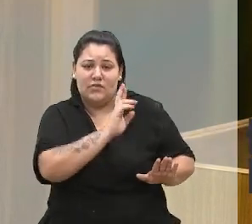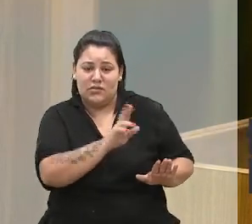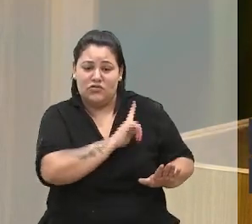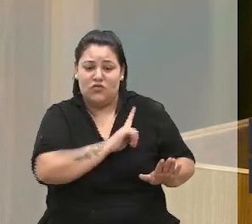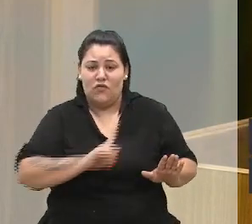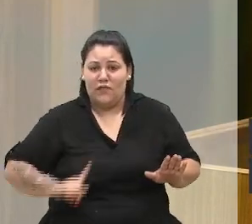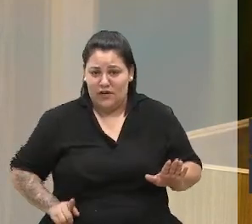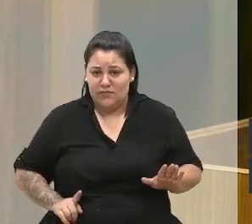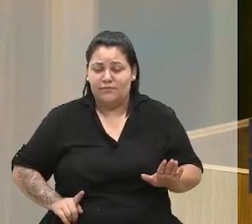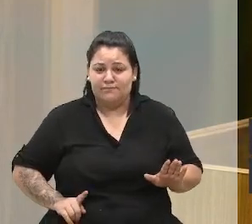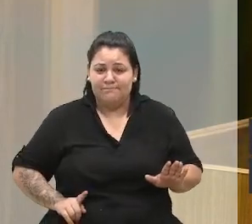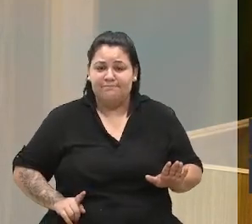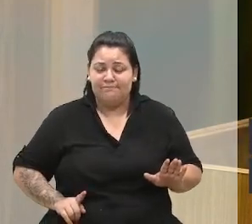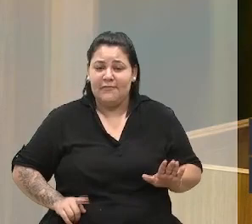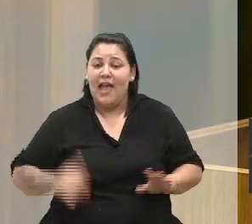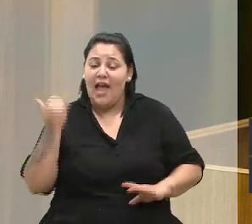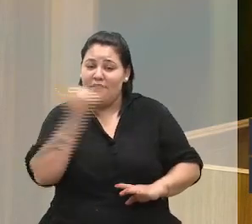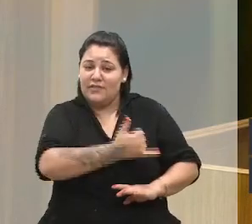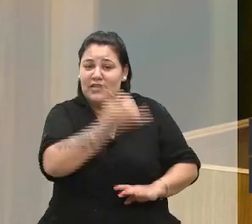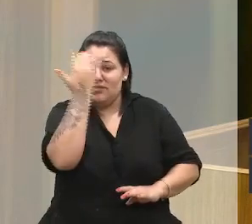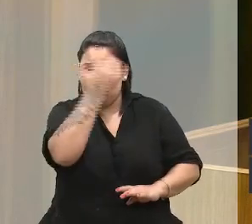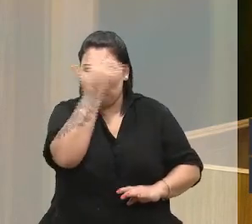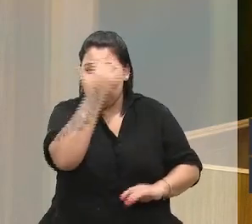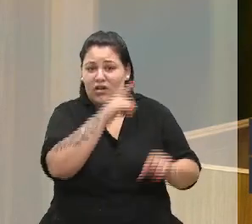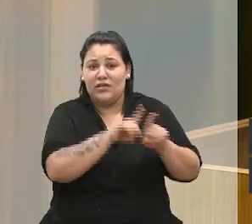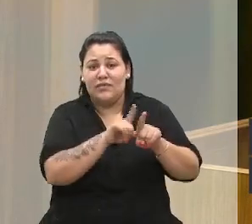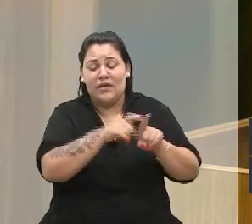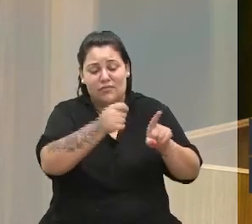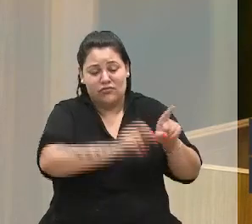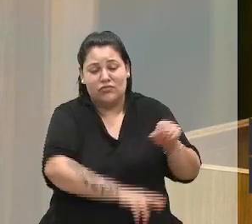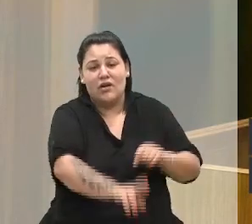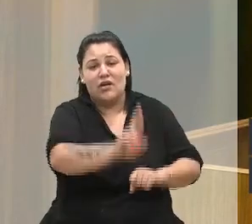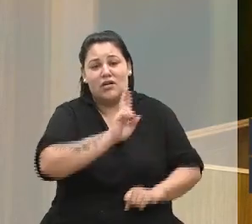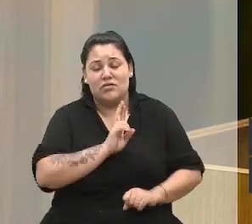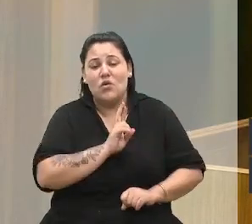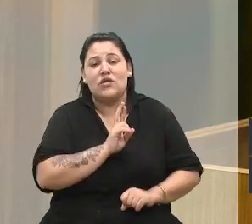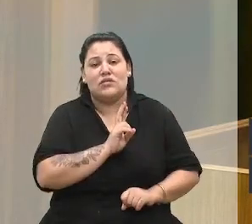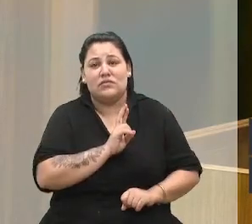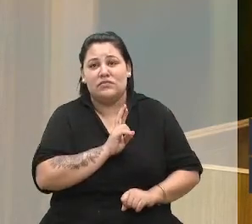governo levassem isso ao prefeito municipal e que a gente tenha uma resposta, já que